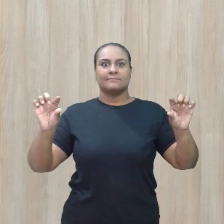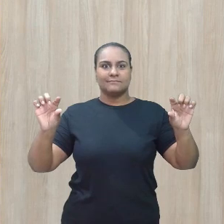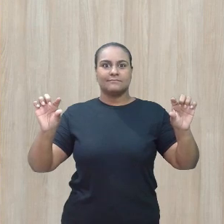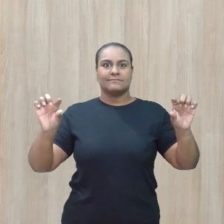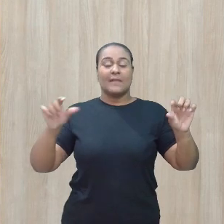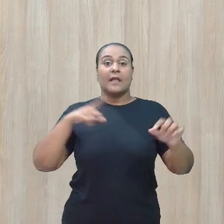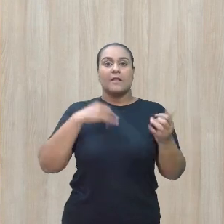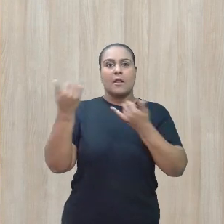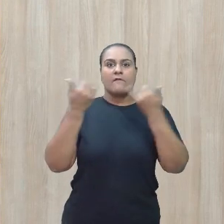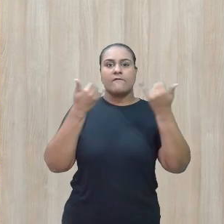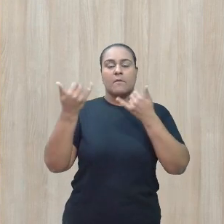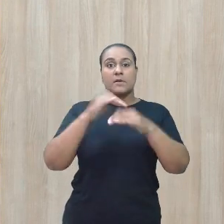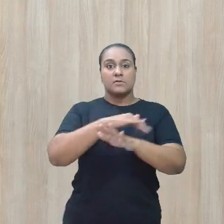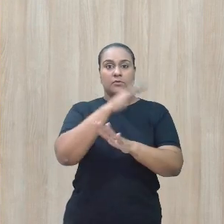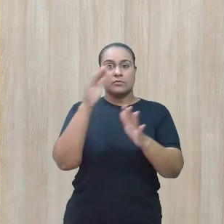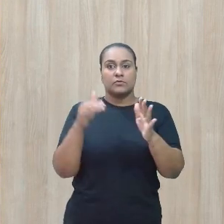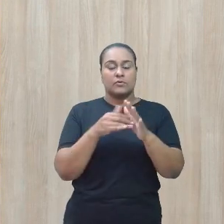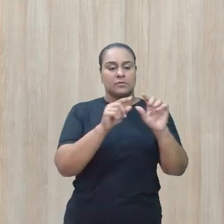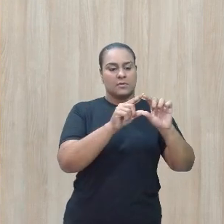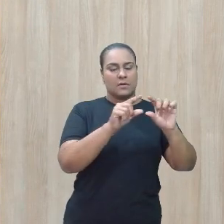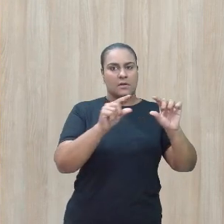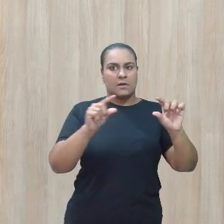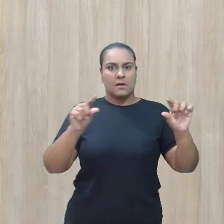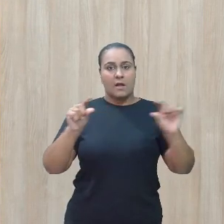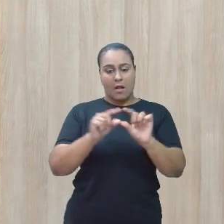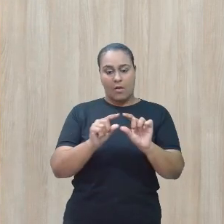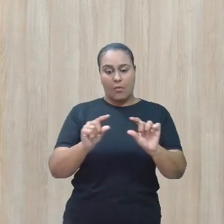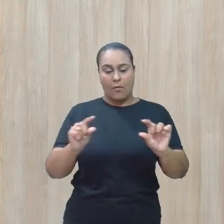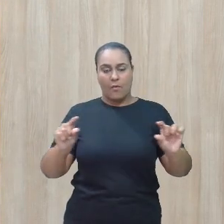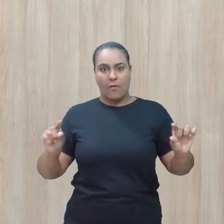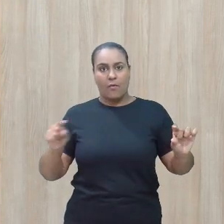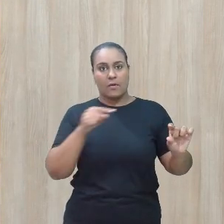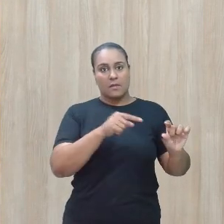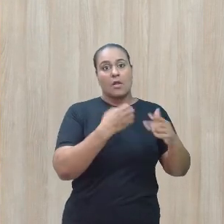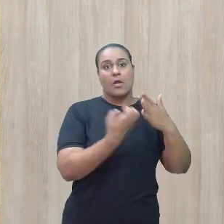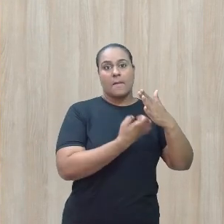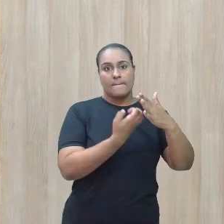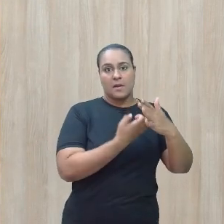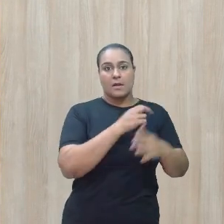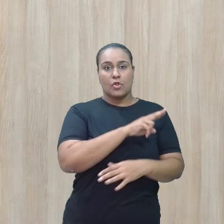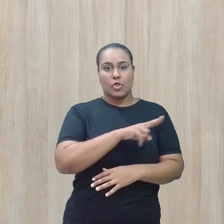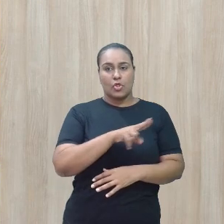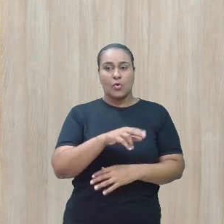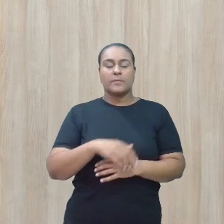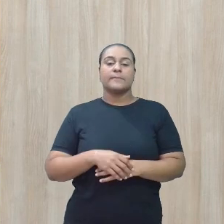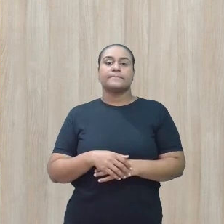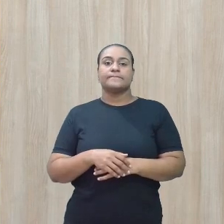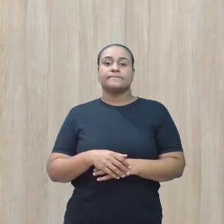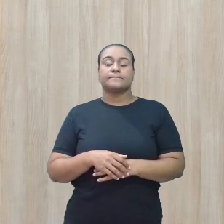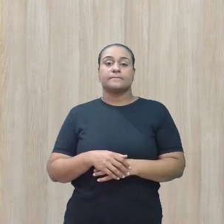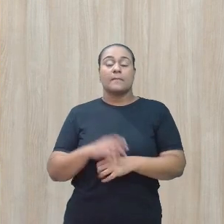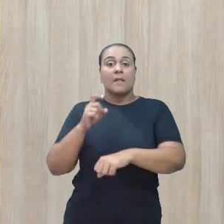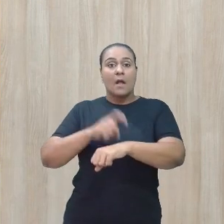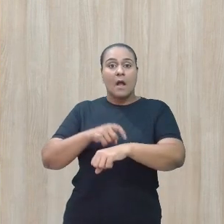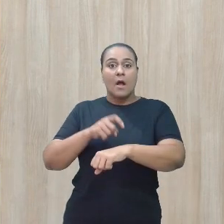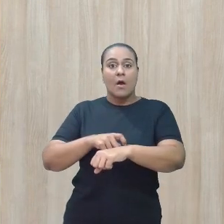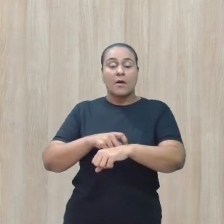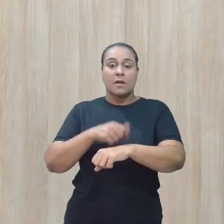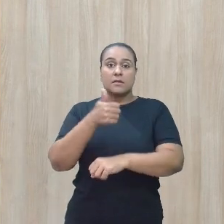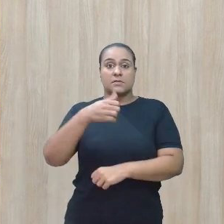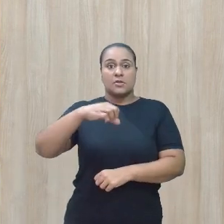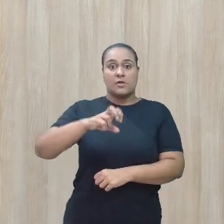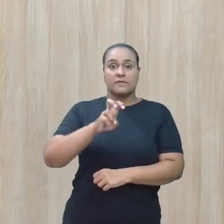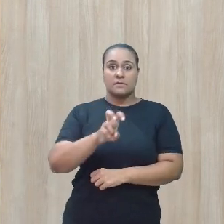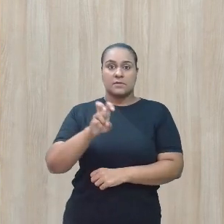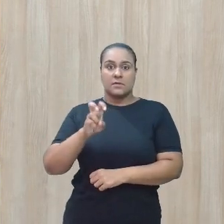situação. Aqui eu tenho a companhia Asa Livre, ela tem um voo a partir das 7h55, né, 19h55, e o preço